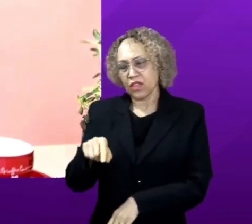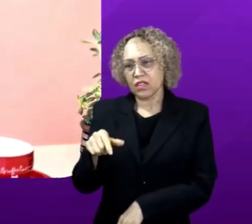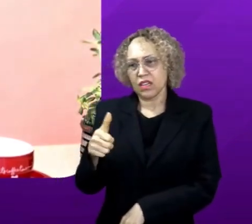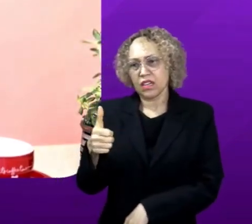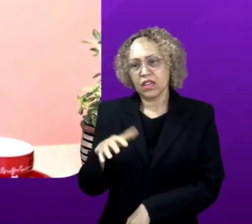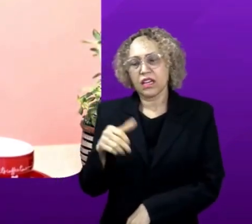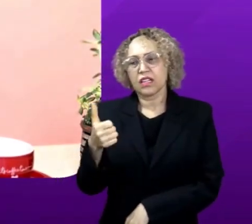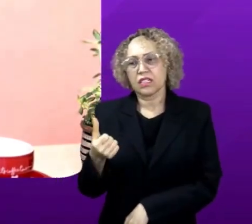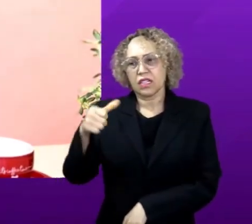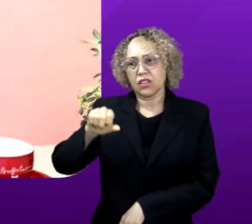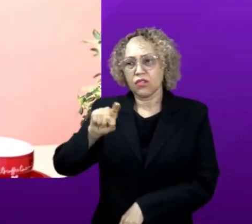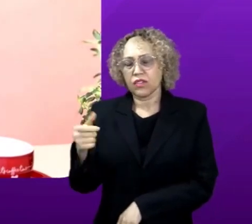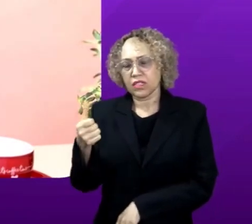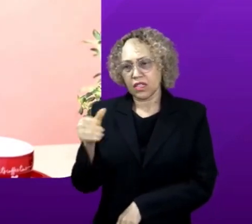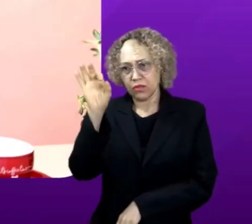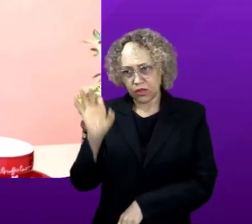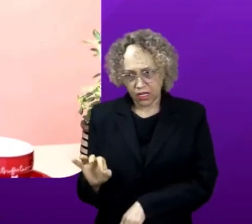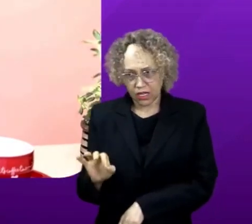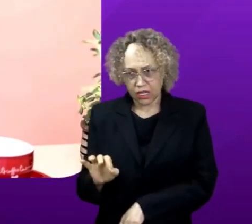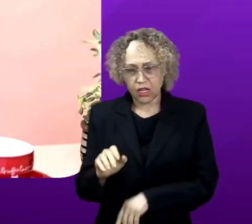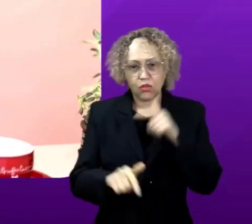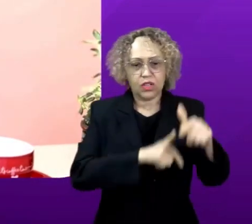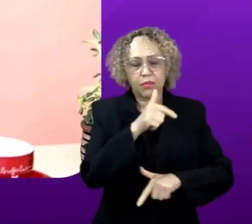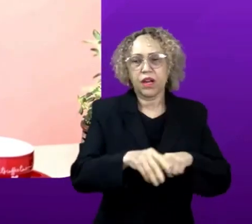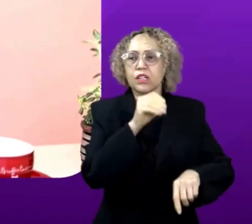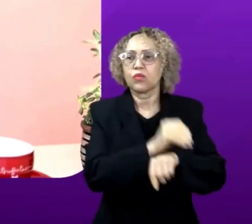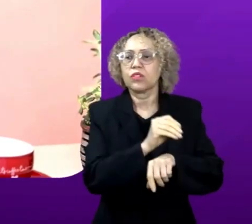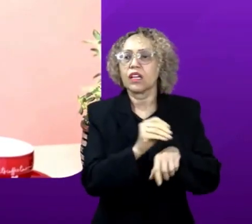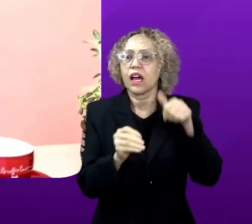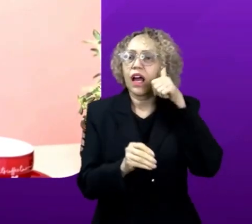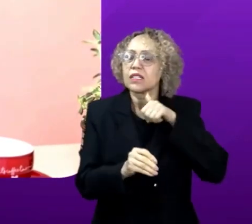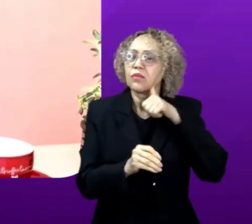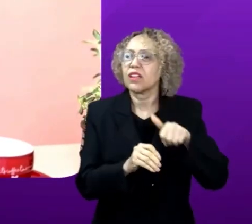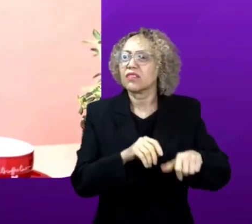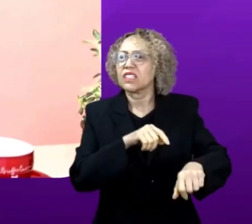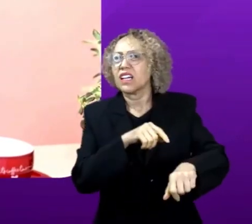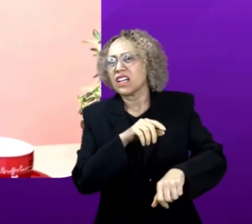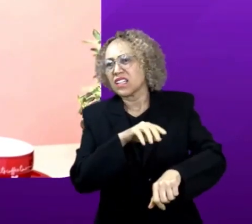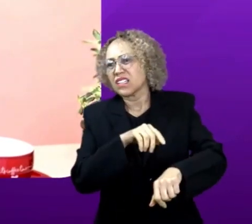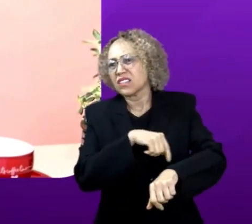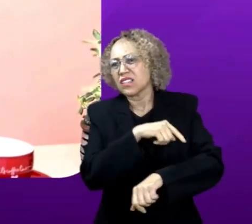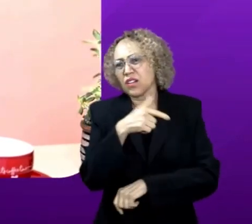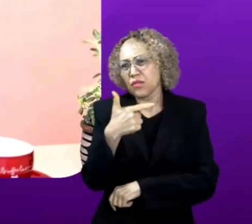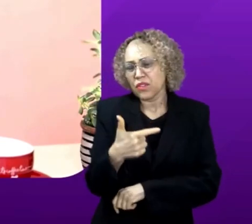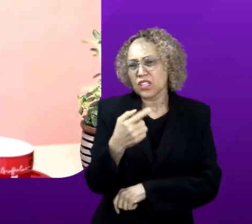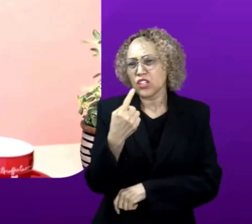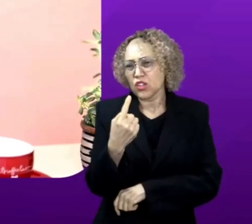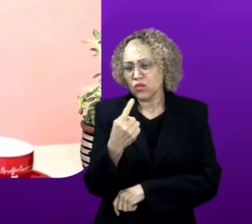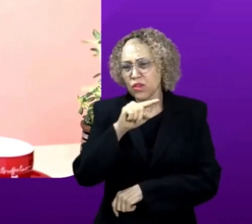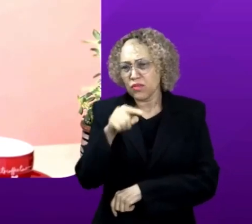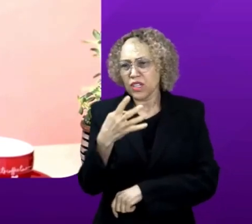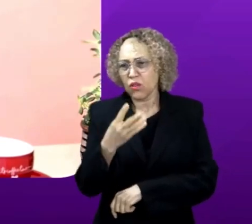Então vamos mais alguns dados. Com relação ao trabalho do cuidado, as mulheres gastam uma média de 21,4 horas por semana